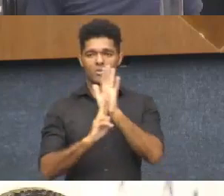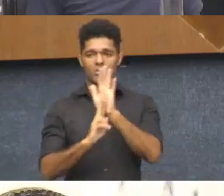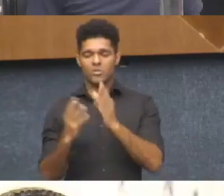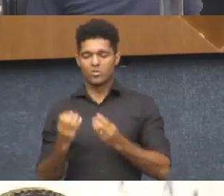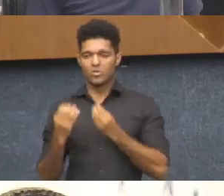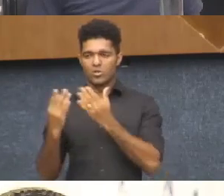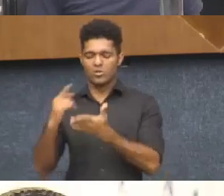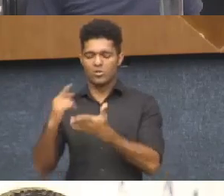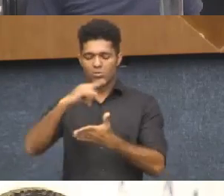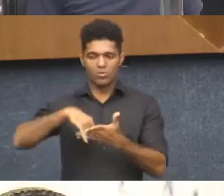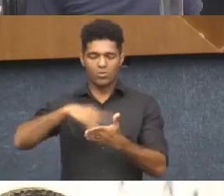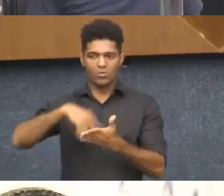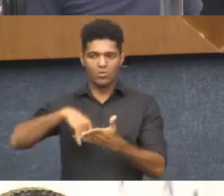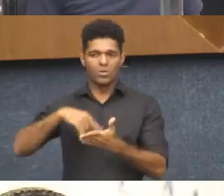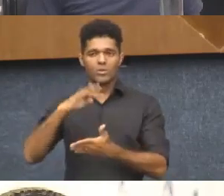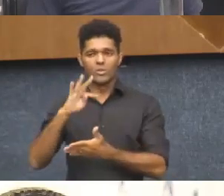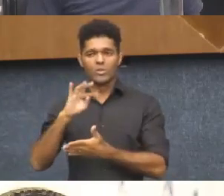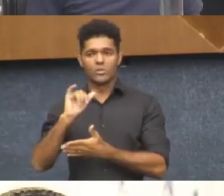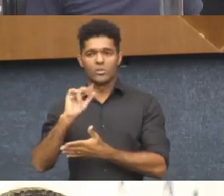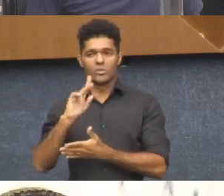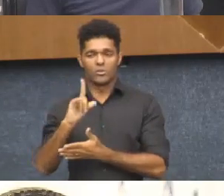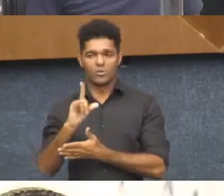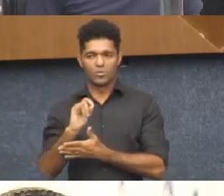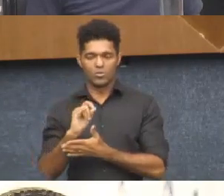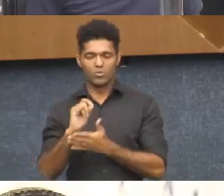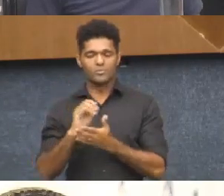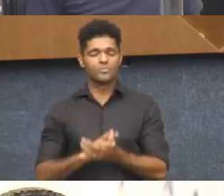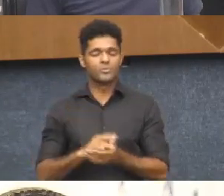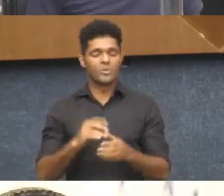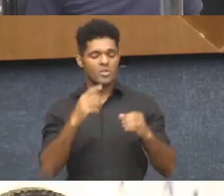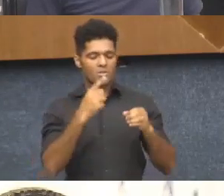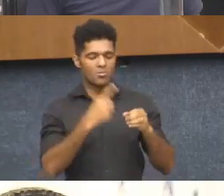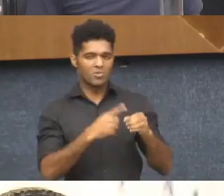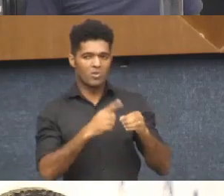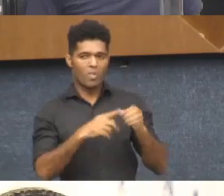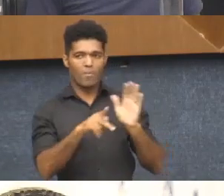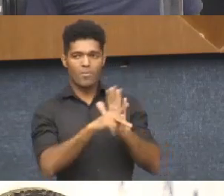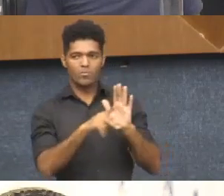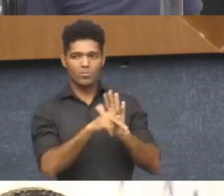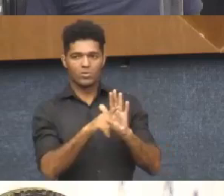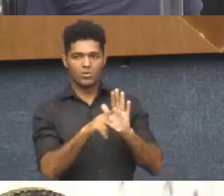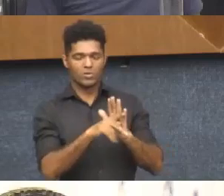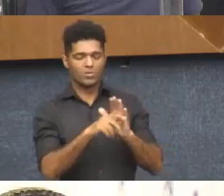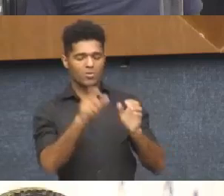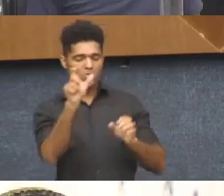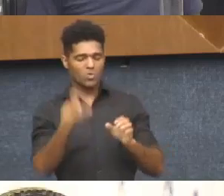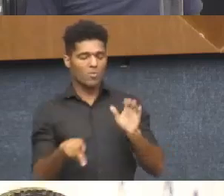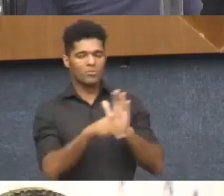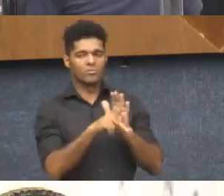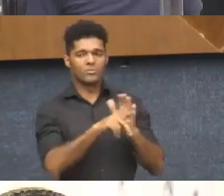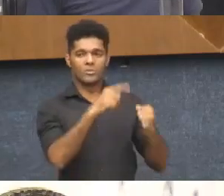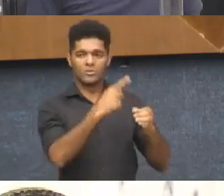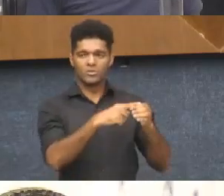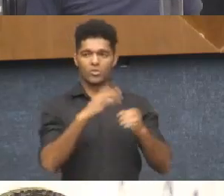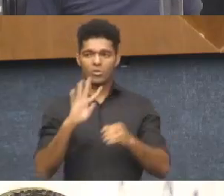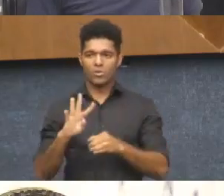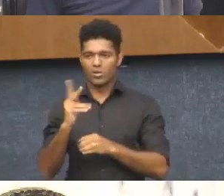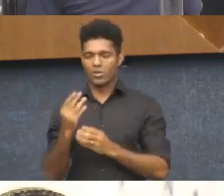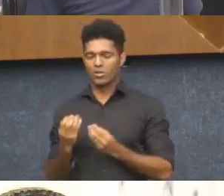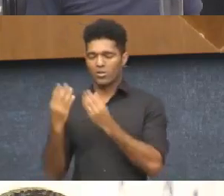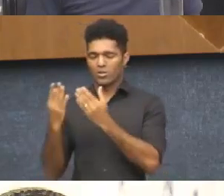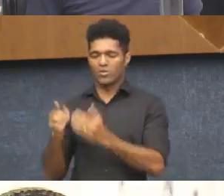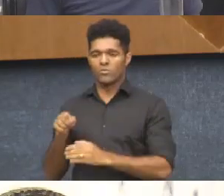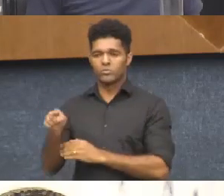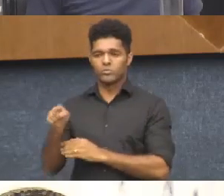de cidadania honorária de Belo Horizonte ao senhor Paulo Roberto da Silva Araújo, em